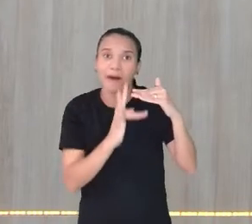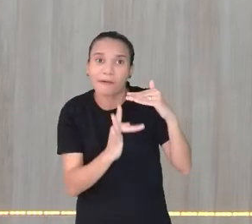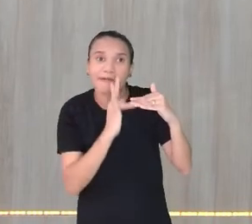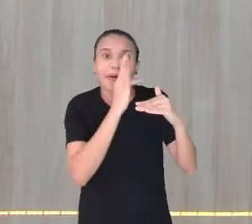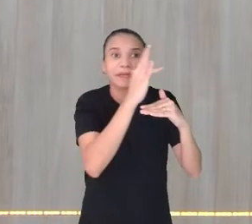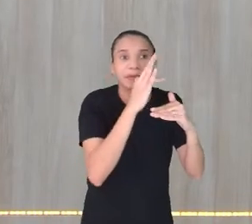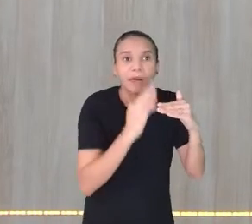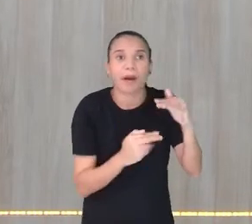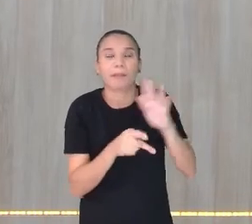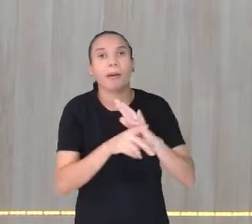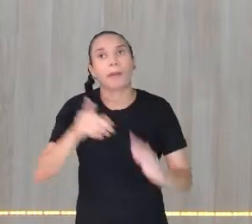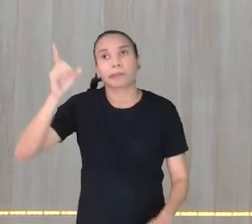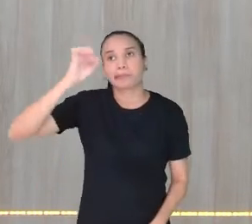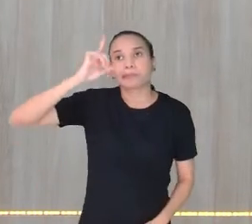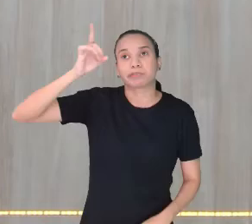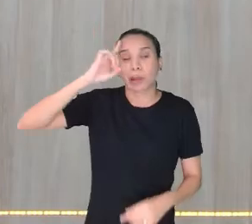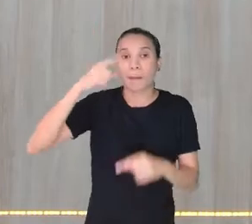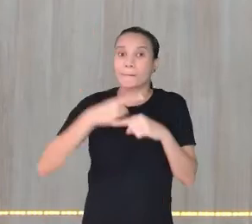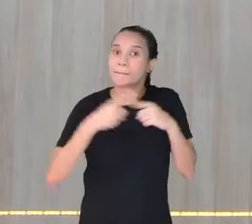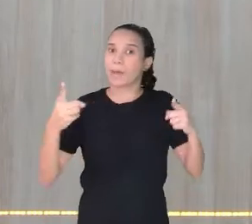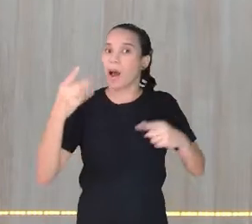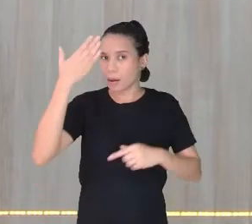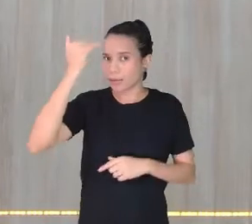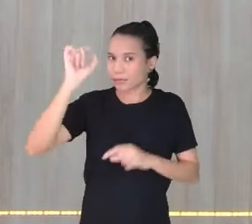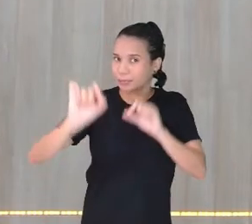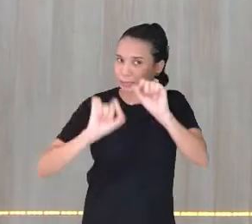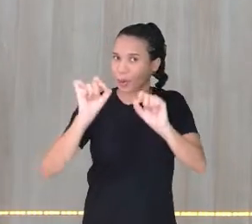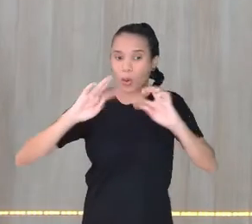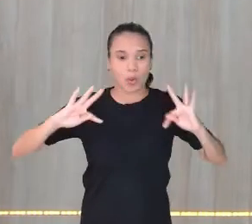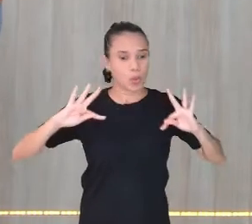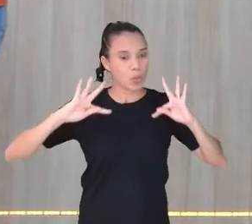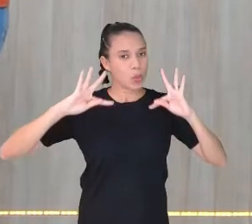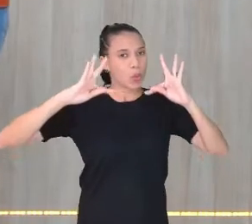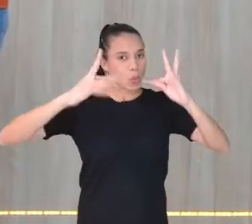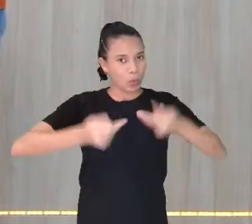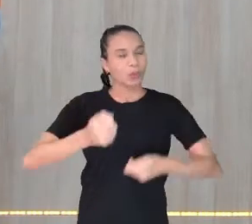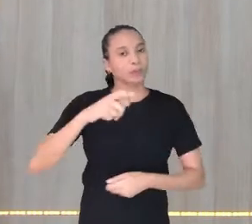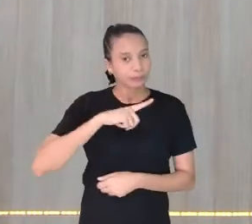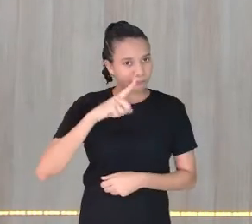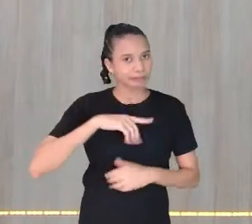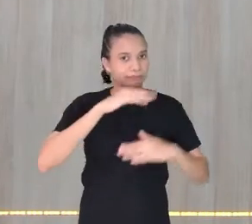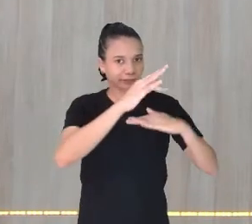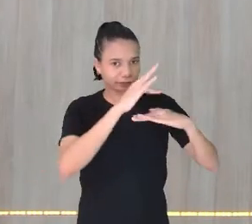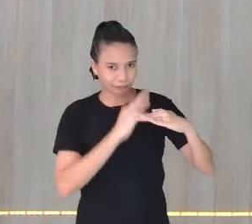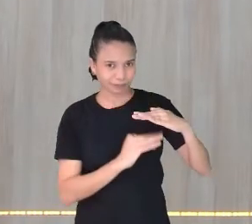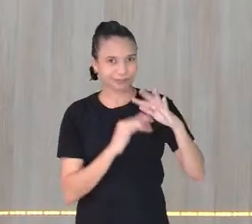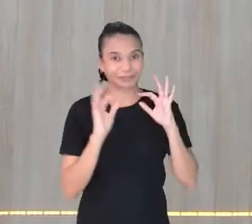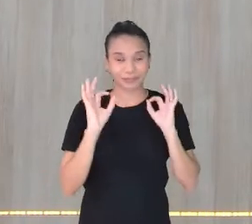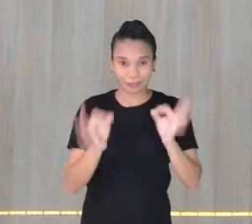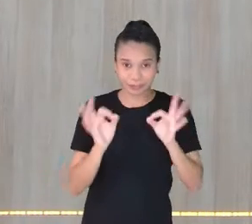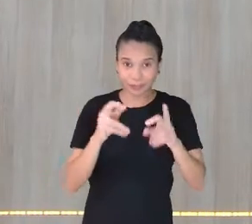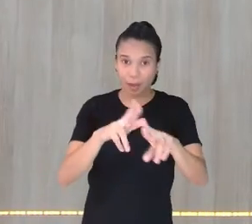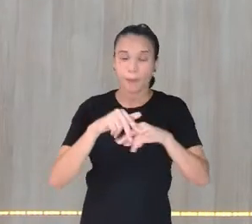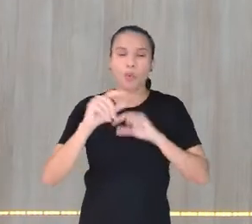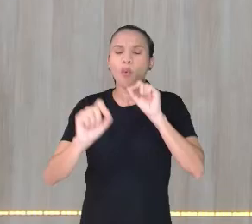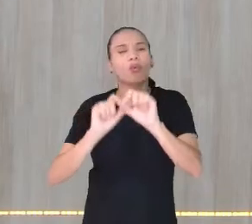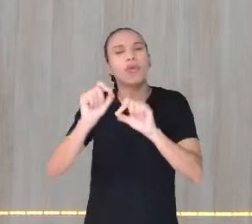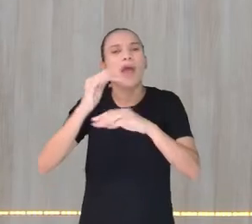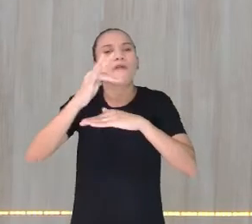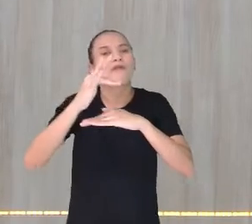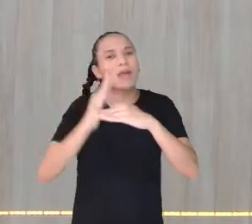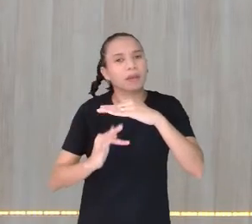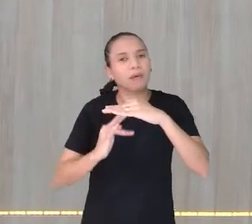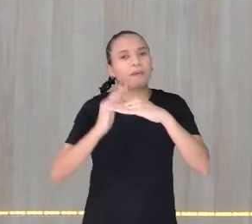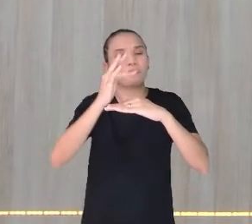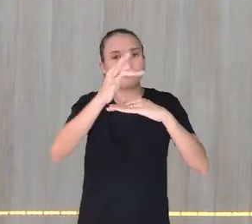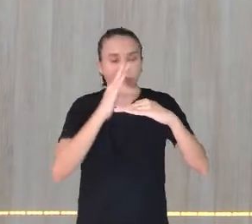no nosso dia a dia, mas a gente sabe aí que tudo envolve fração, certo? Então, o que é fração é